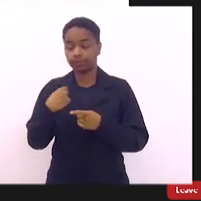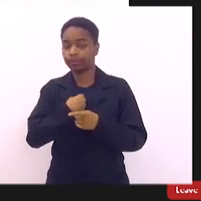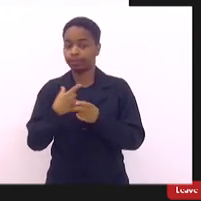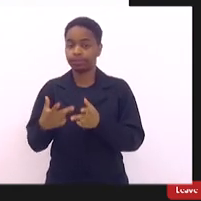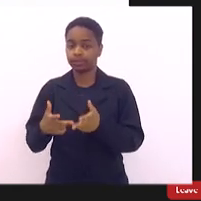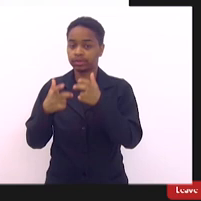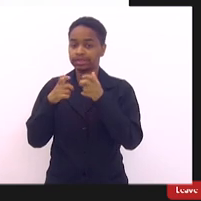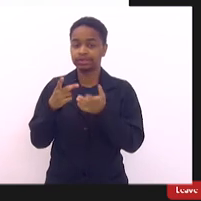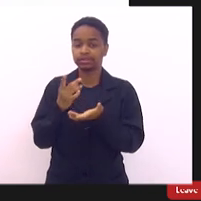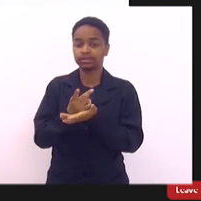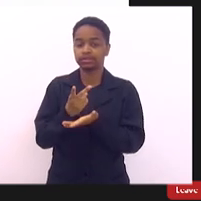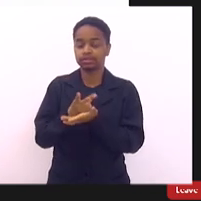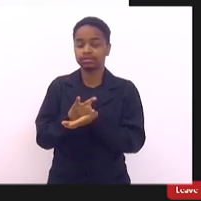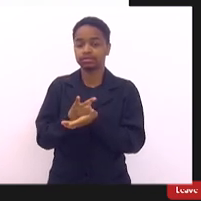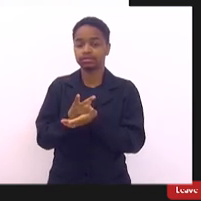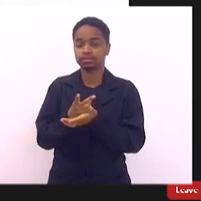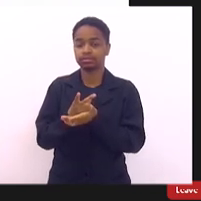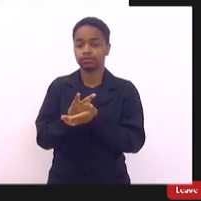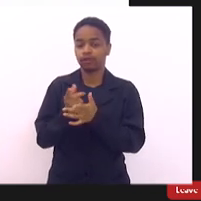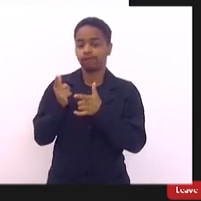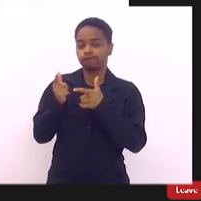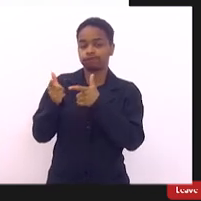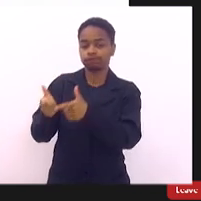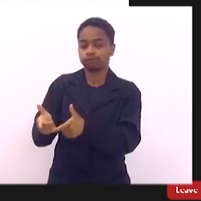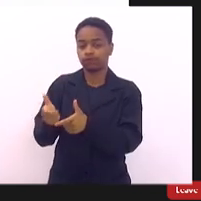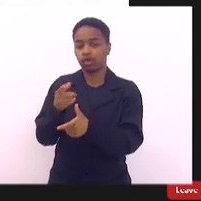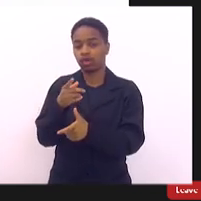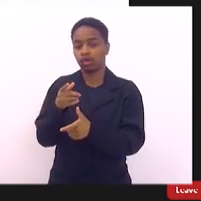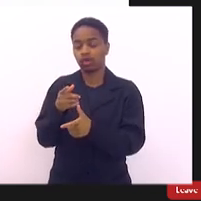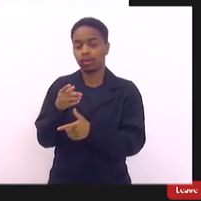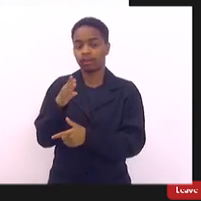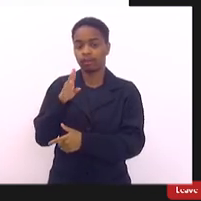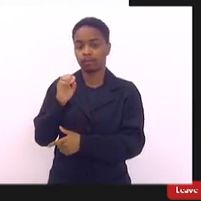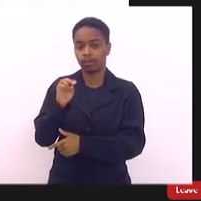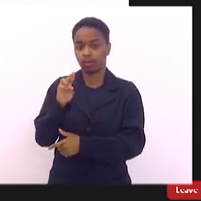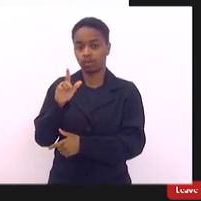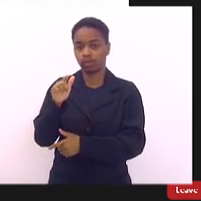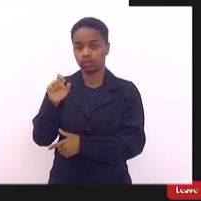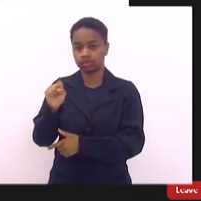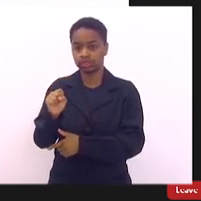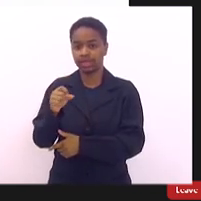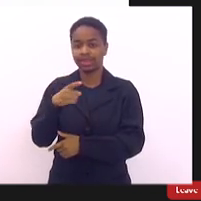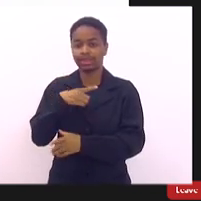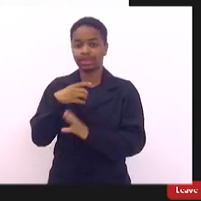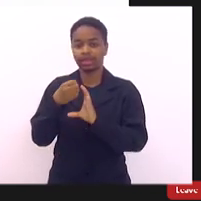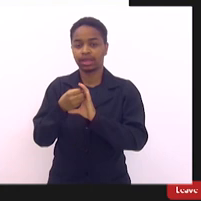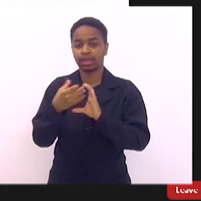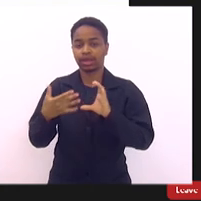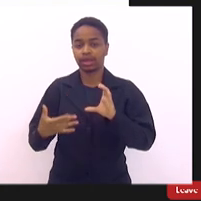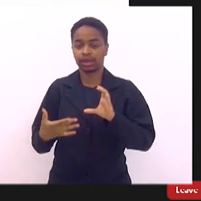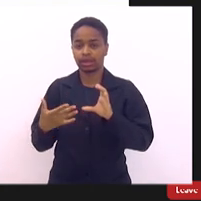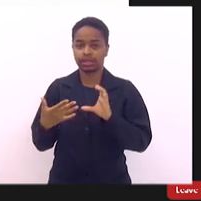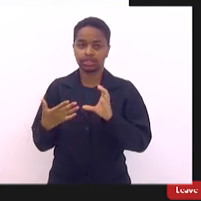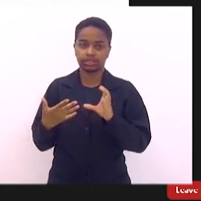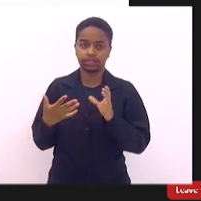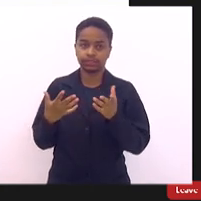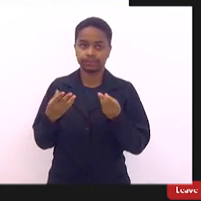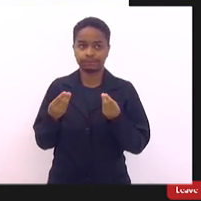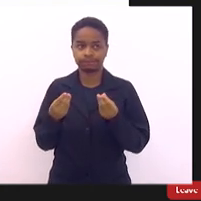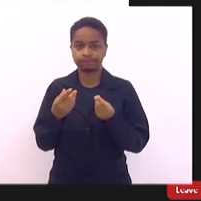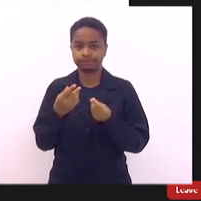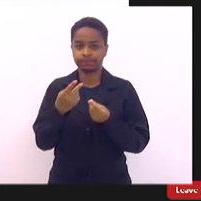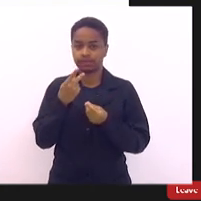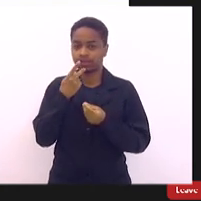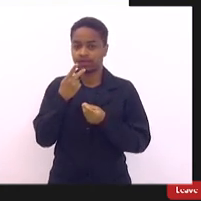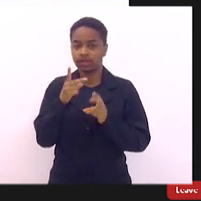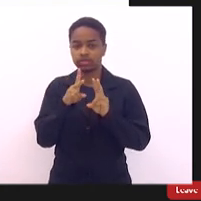ataques que eram direcionados ao candidato Guilherme Boulos, eles tinham, em geral, um caráter muito mais de falar de coisas